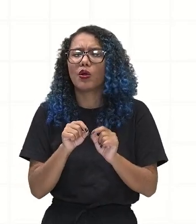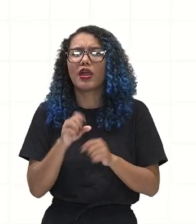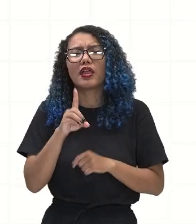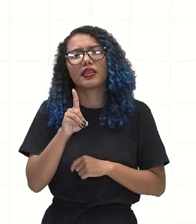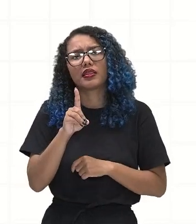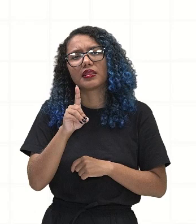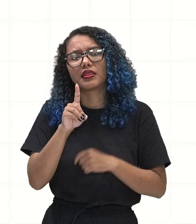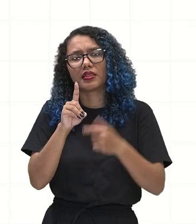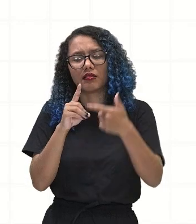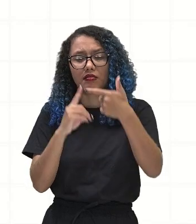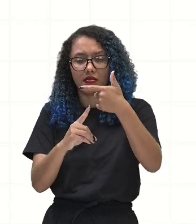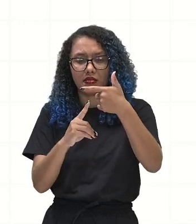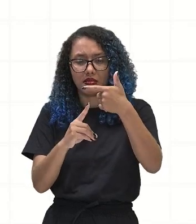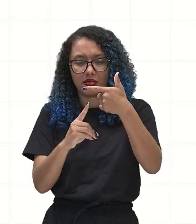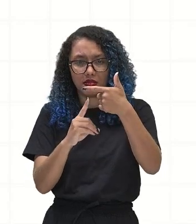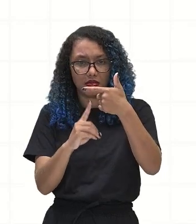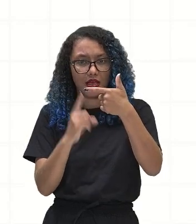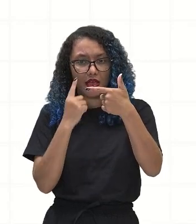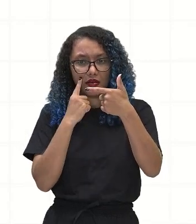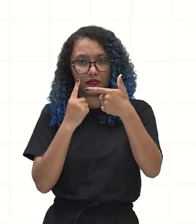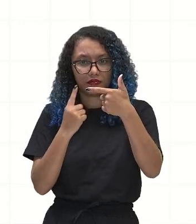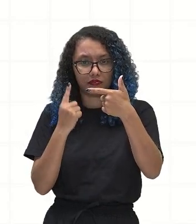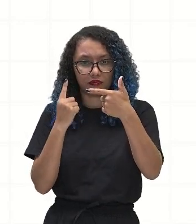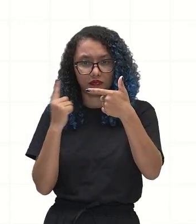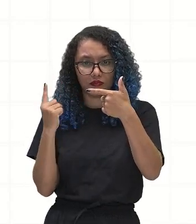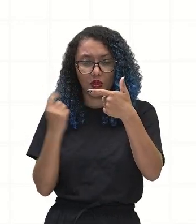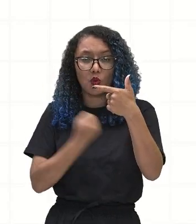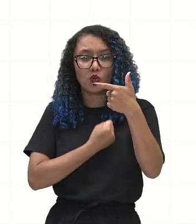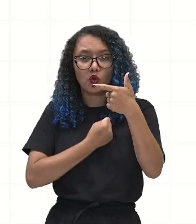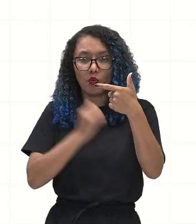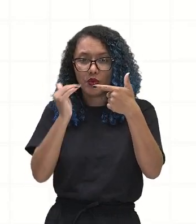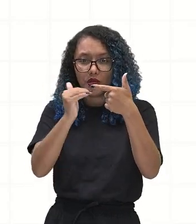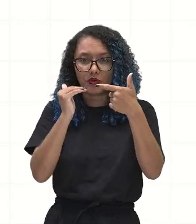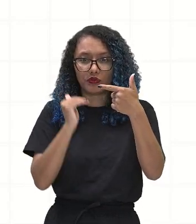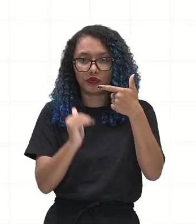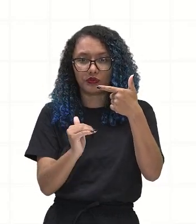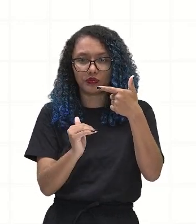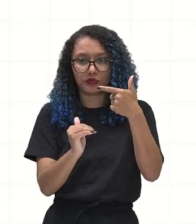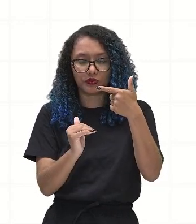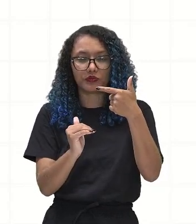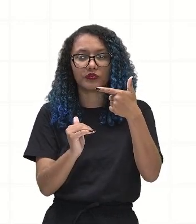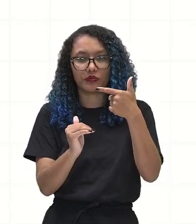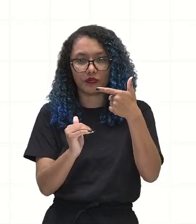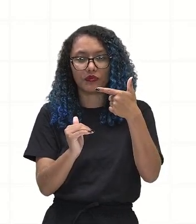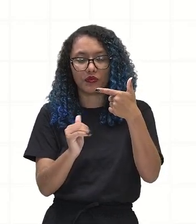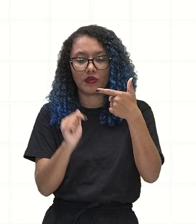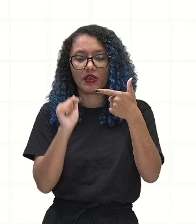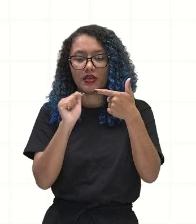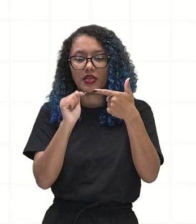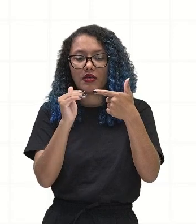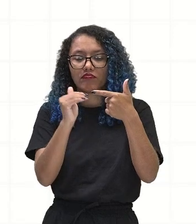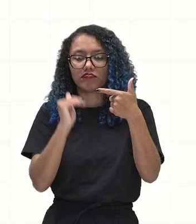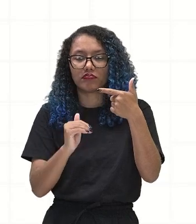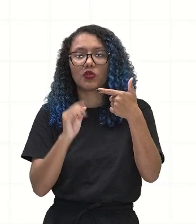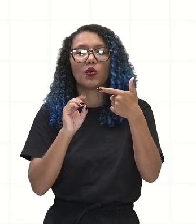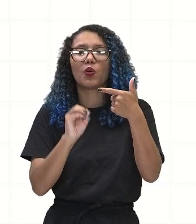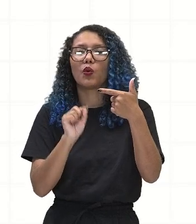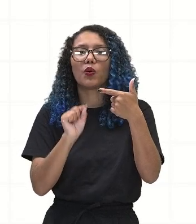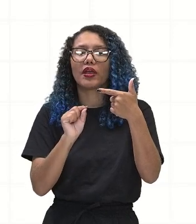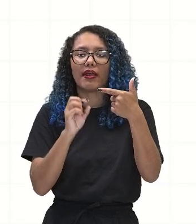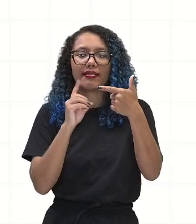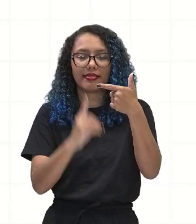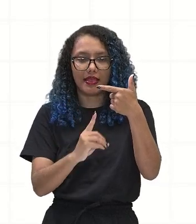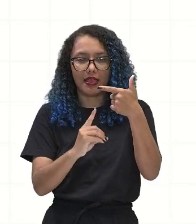esse número que fica abaixo na nossa fração, né? O de cima é numerador, o denominador